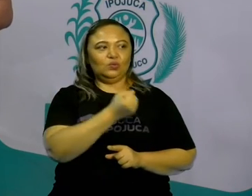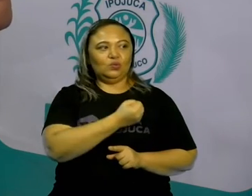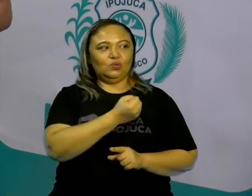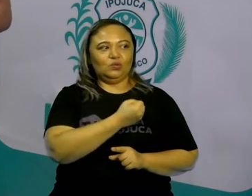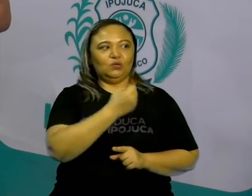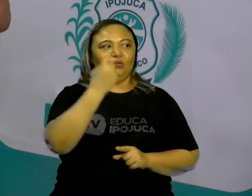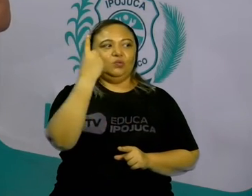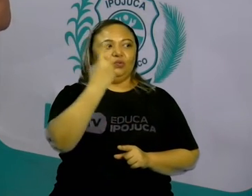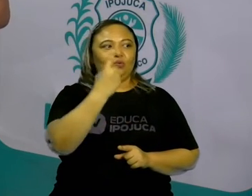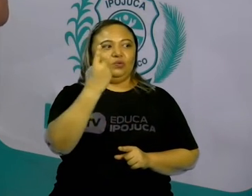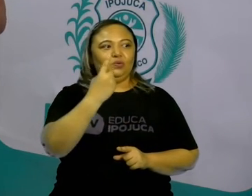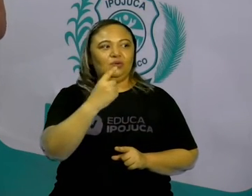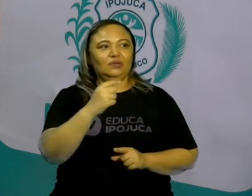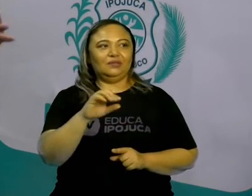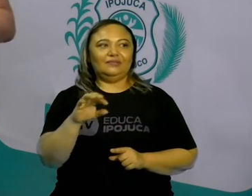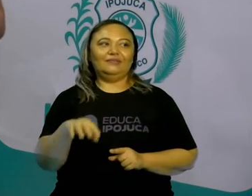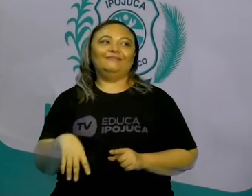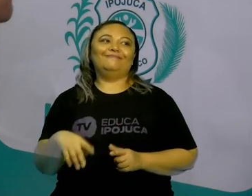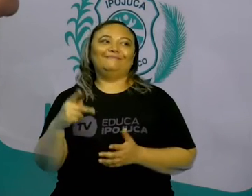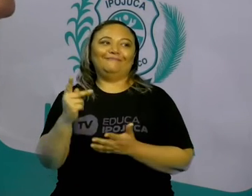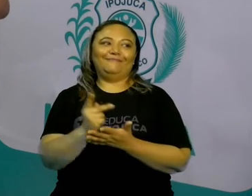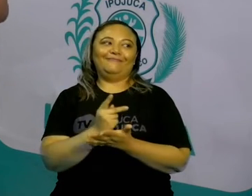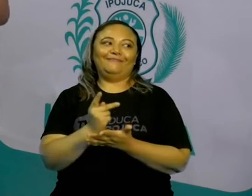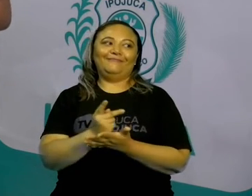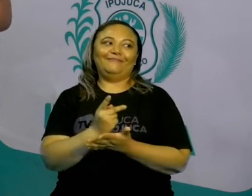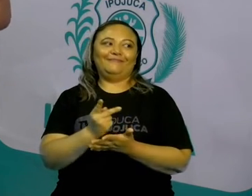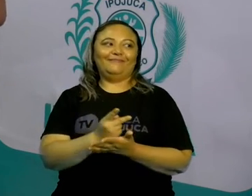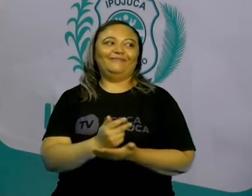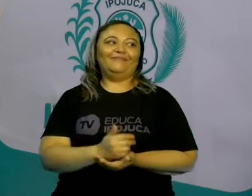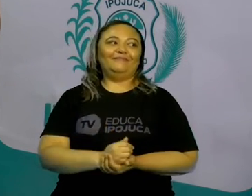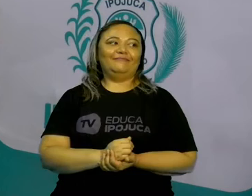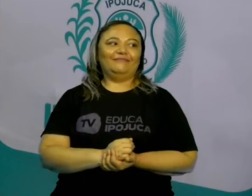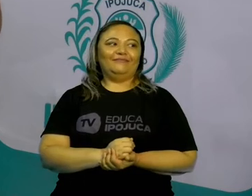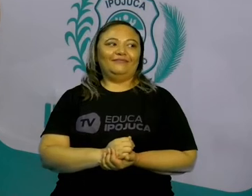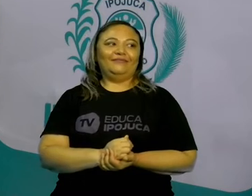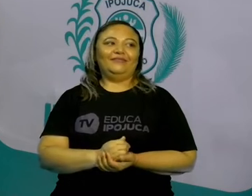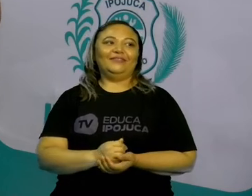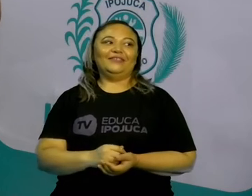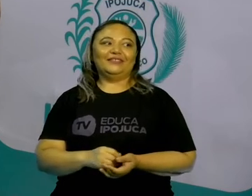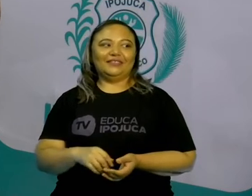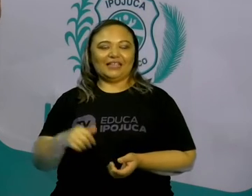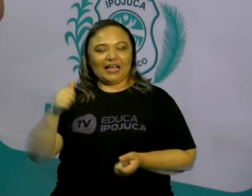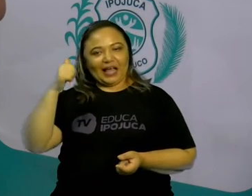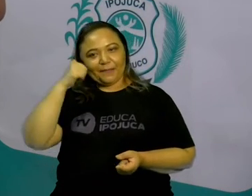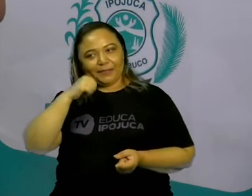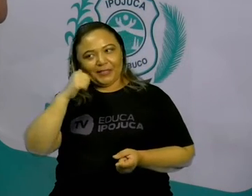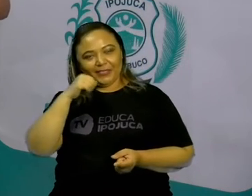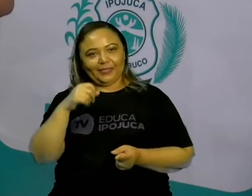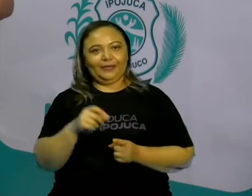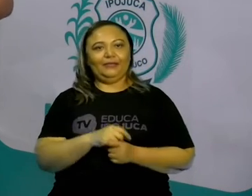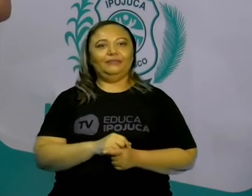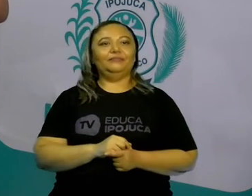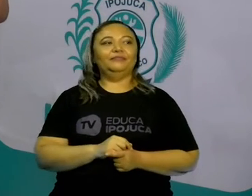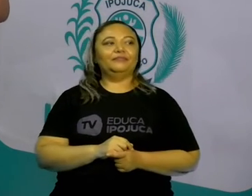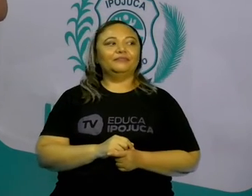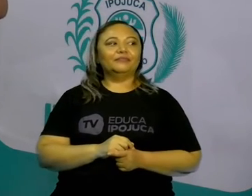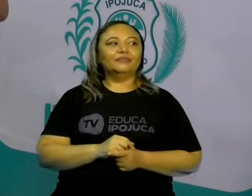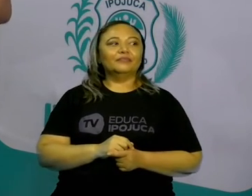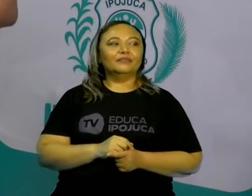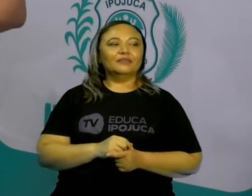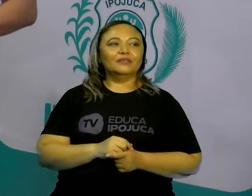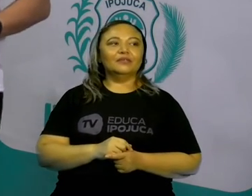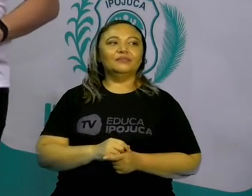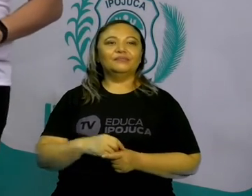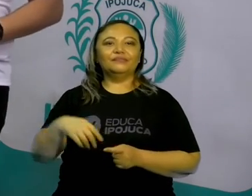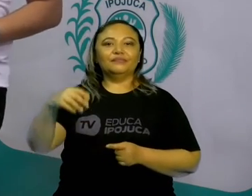sim ou não o Romeu não acertou vem da Julieta então bonita